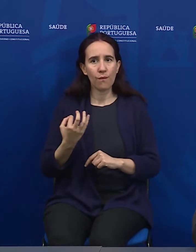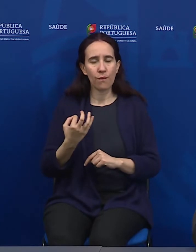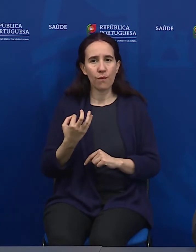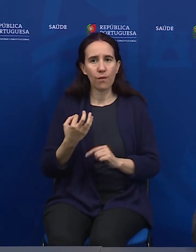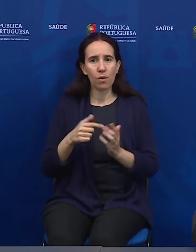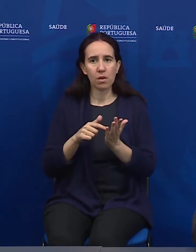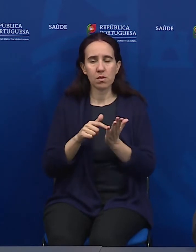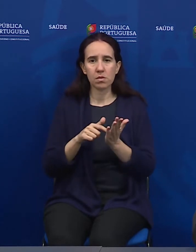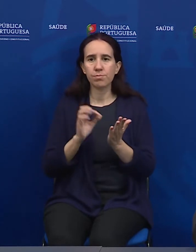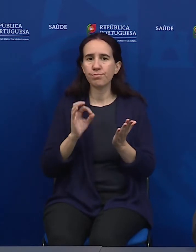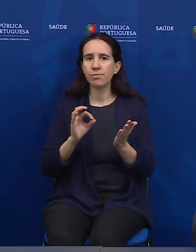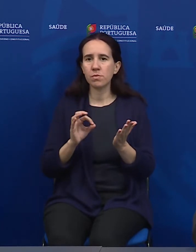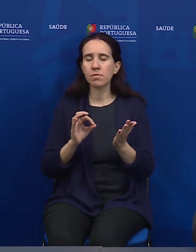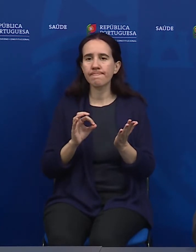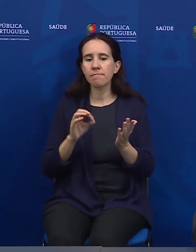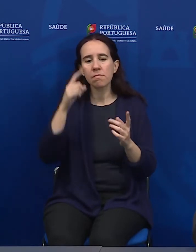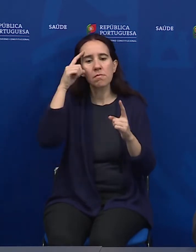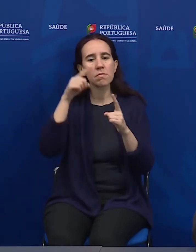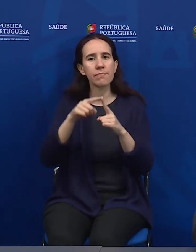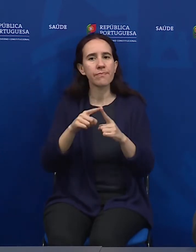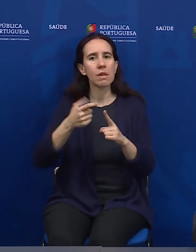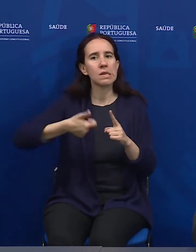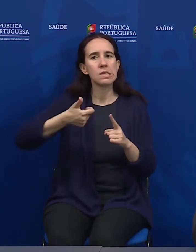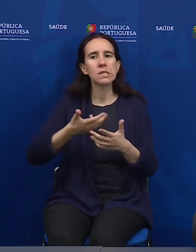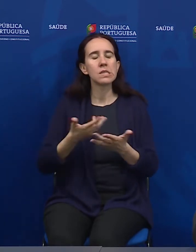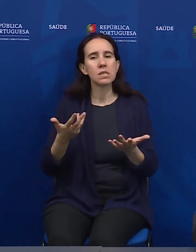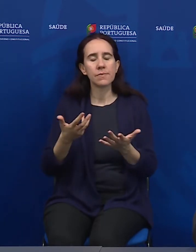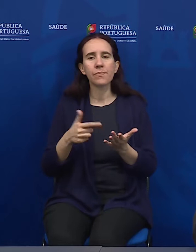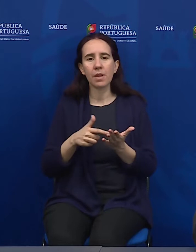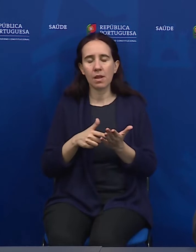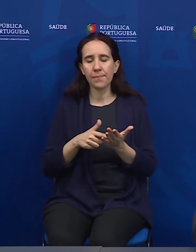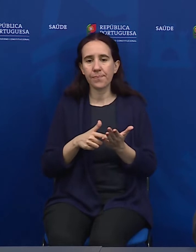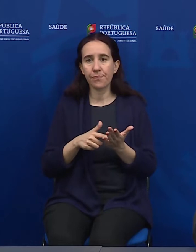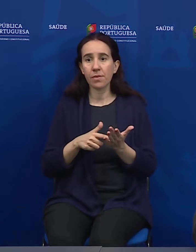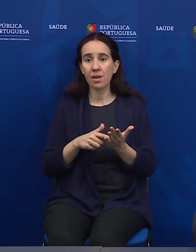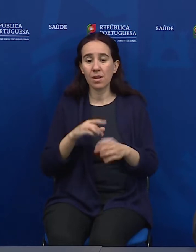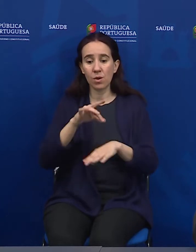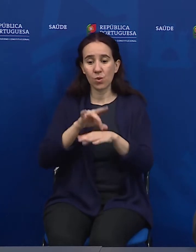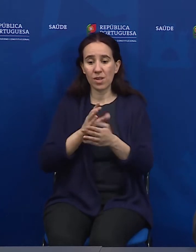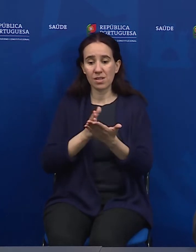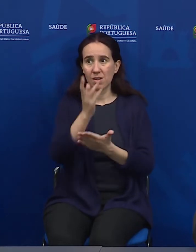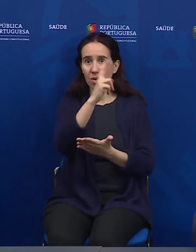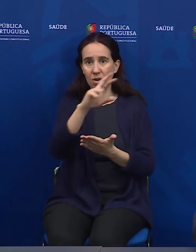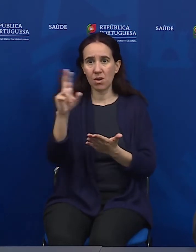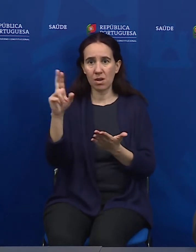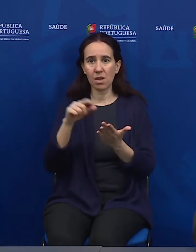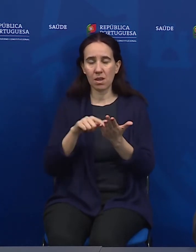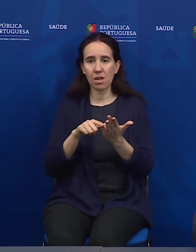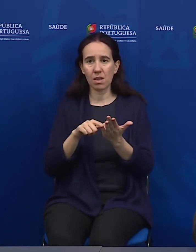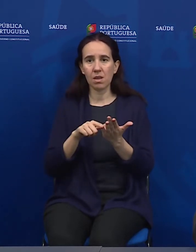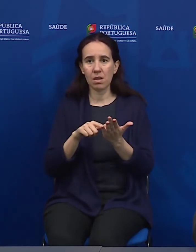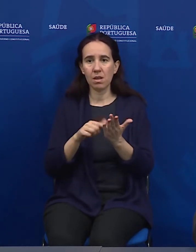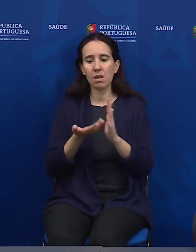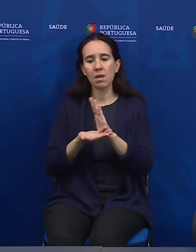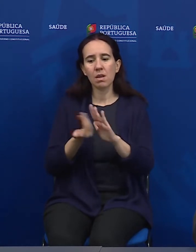como principal objetivo eliminar do enquadramento de doenças crónicas o